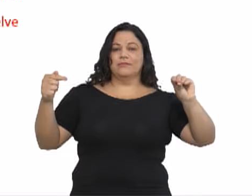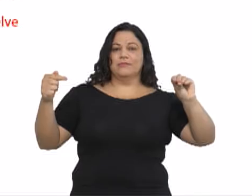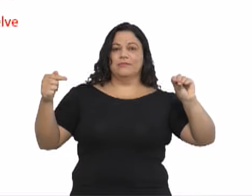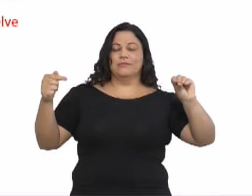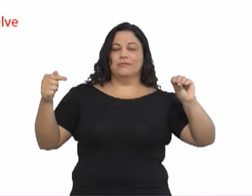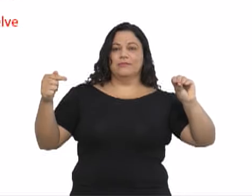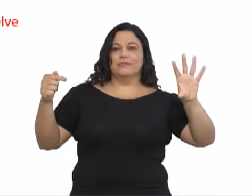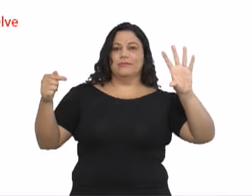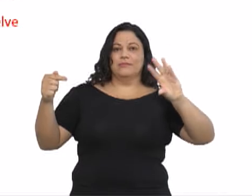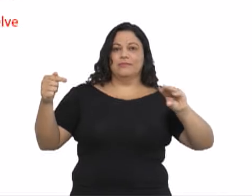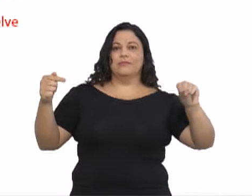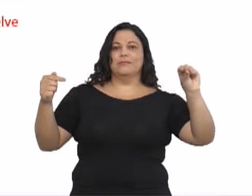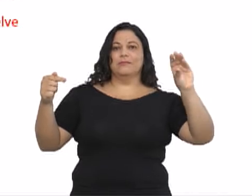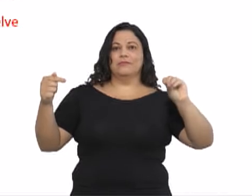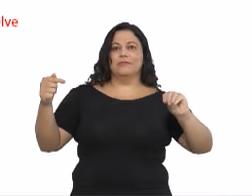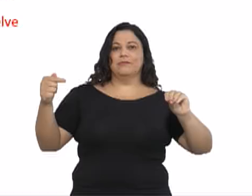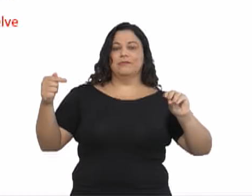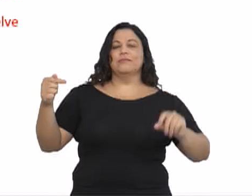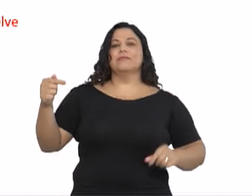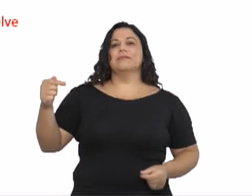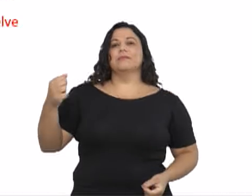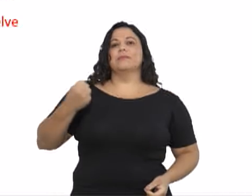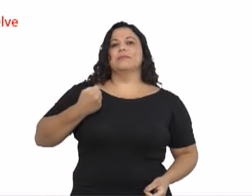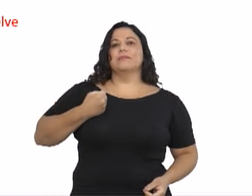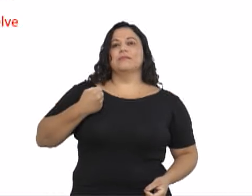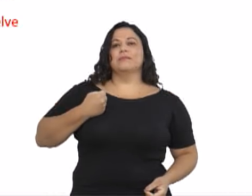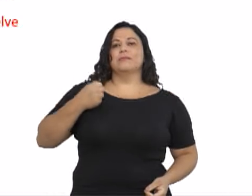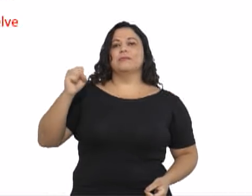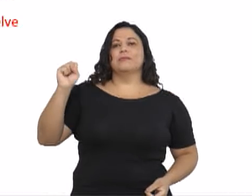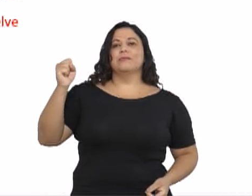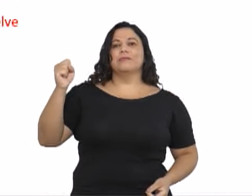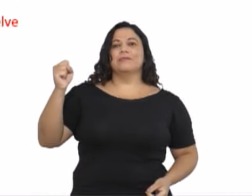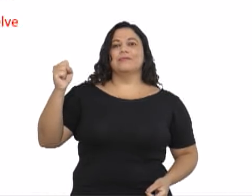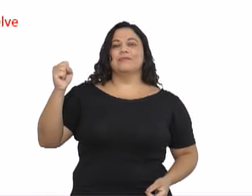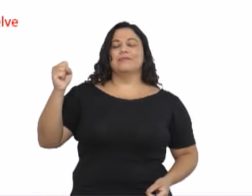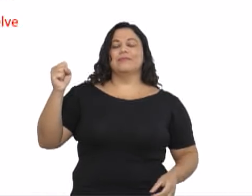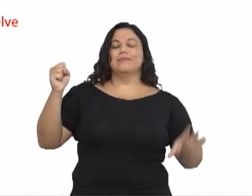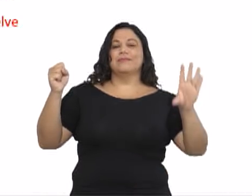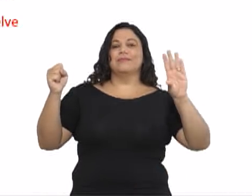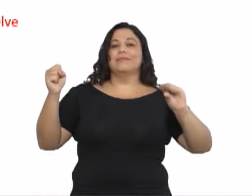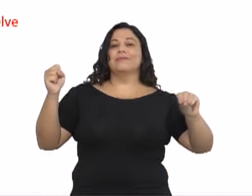7. Número 8, 8.